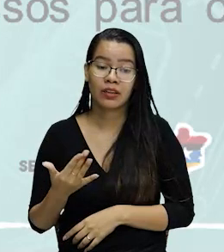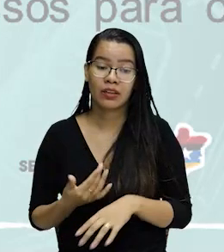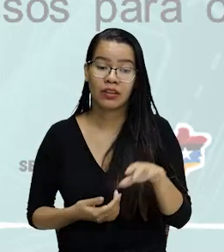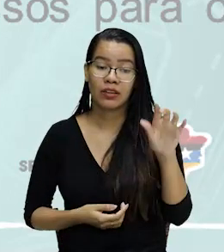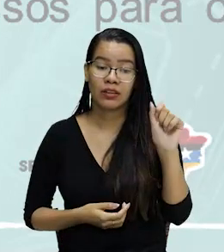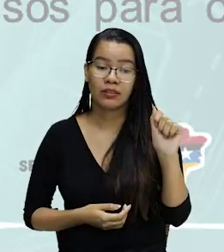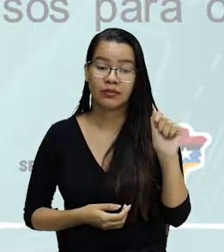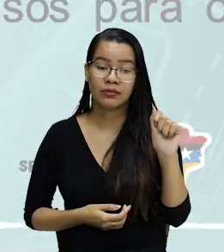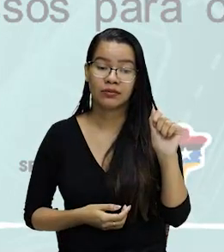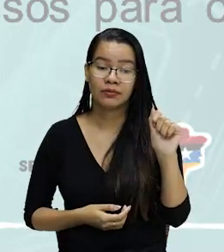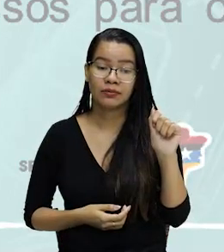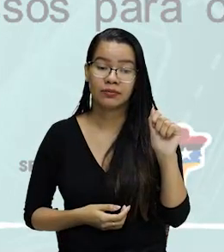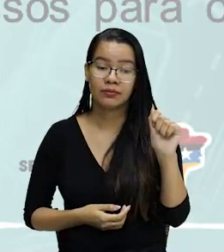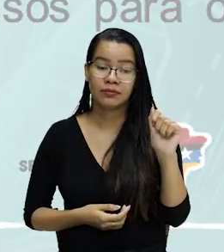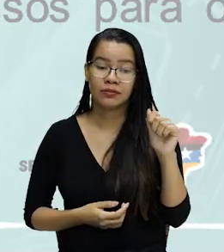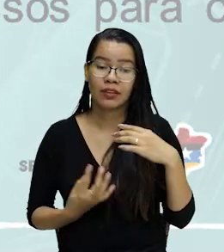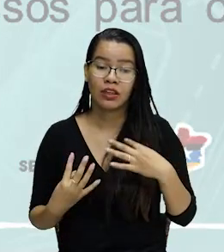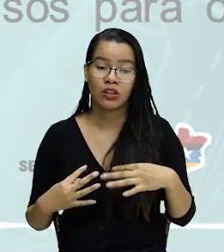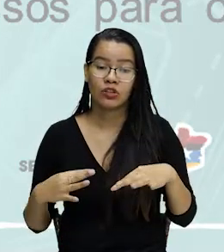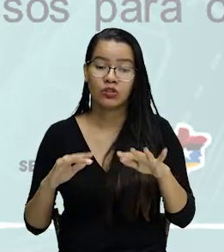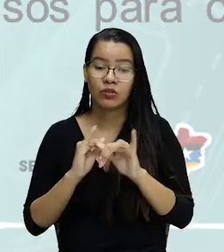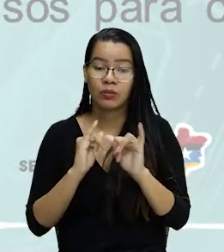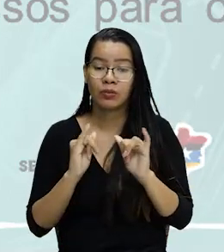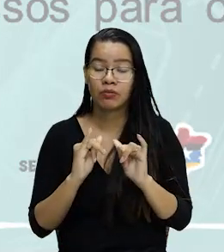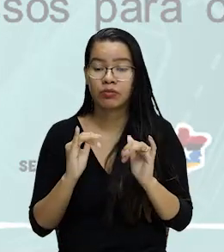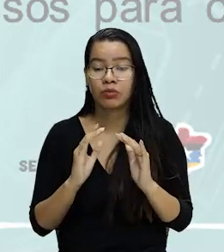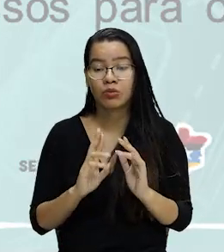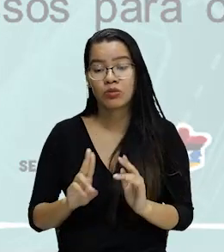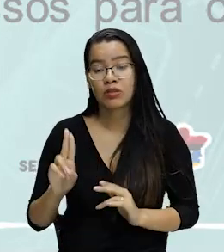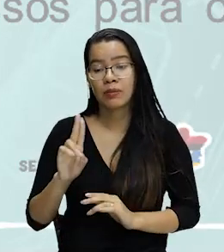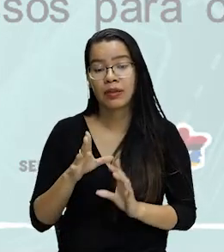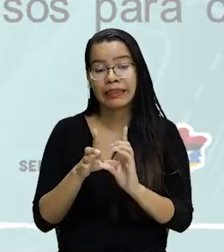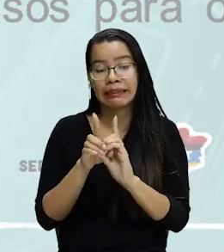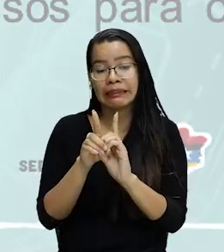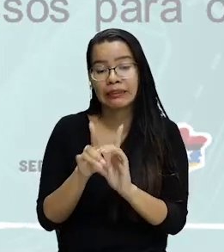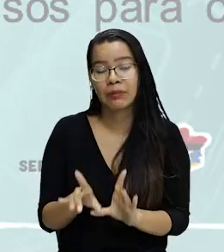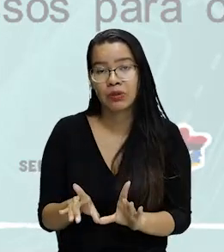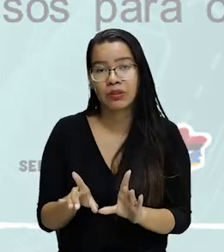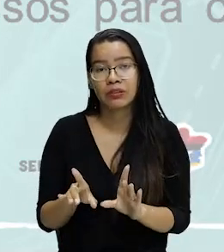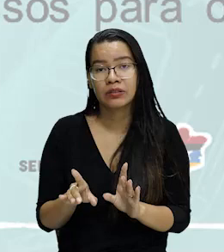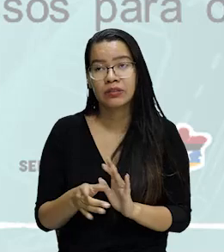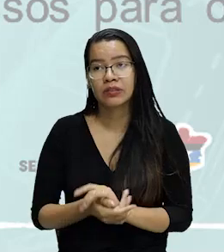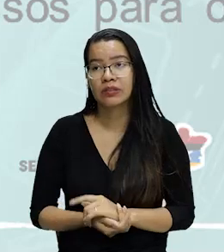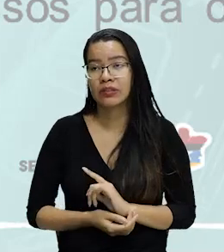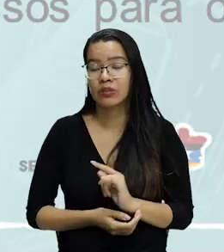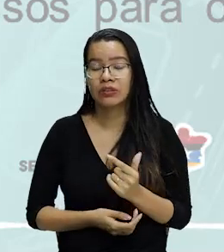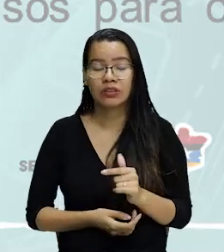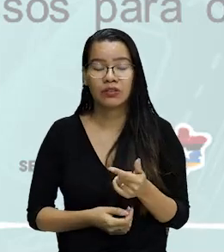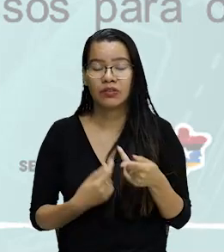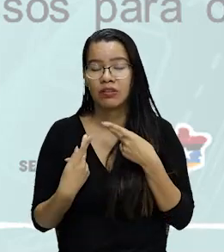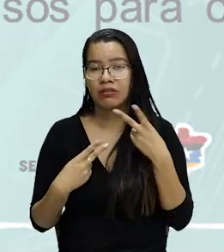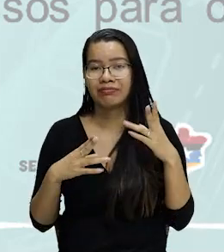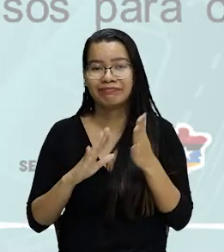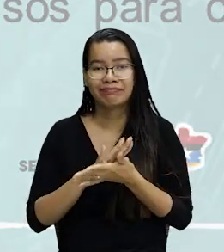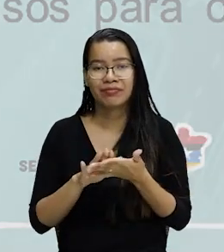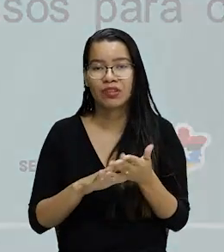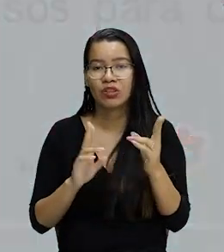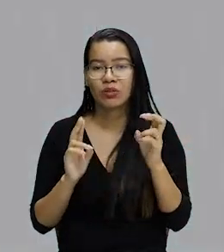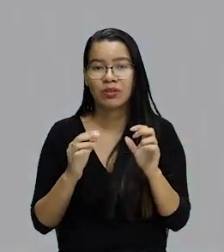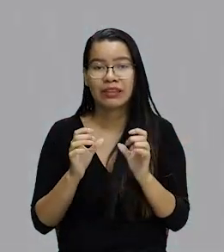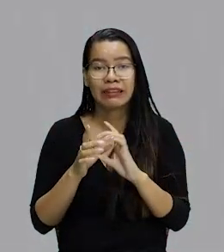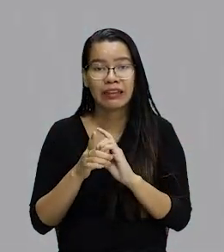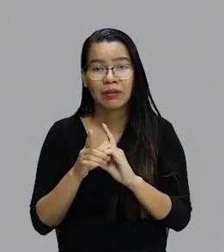usadas para democratizar as relações laborais. Bom, eu não estou falando em democratização de, claro, atividades laborais, de